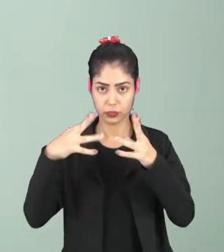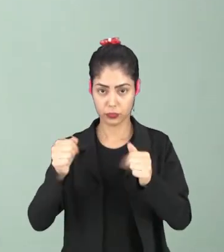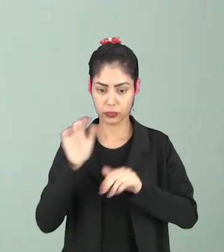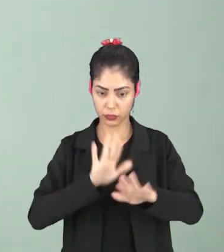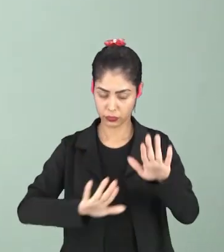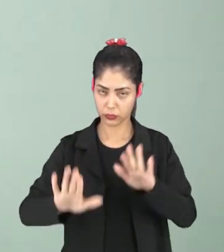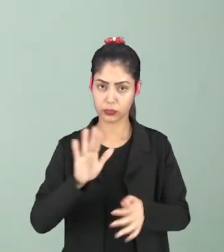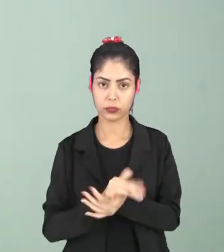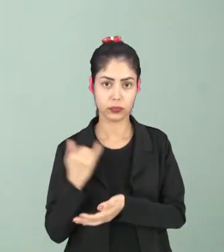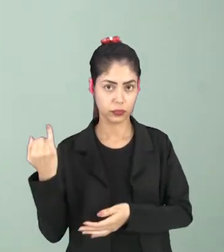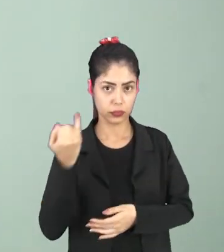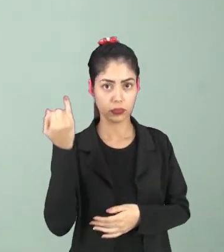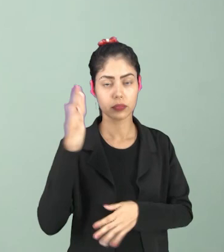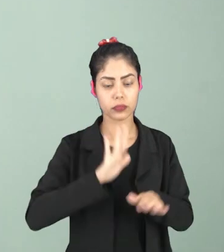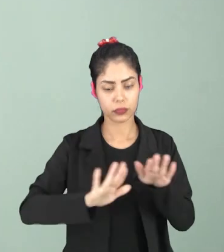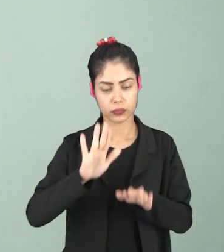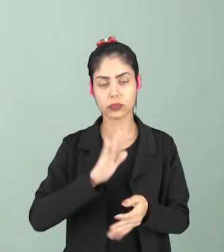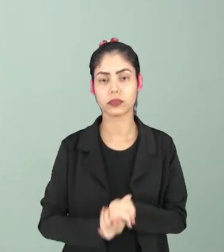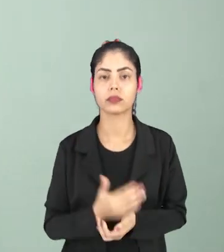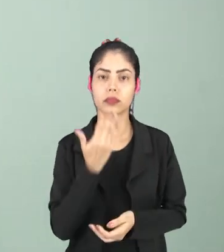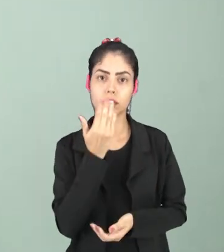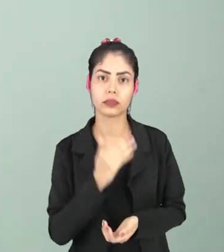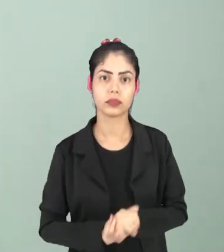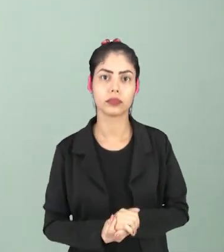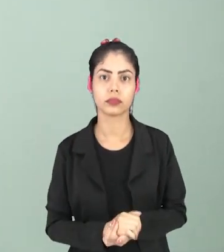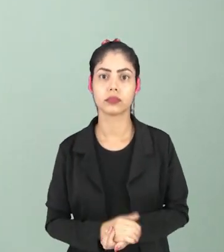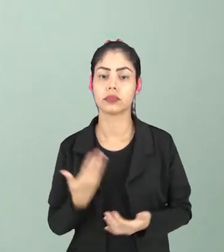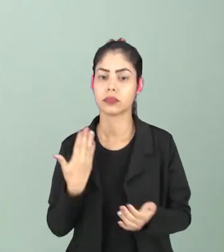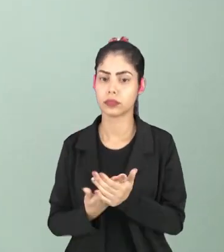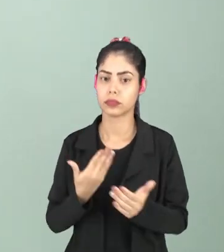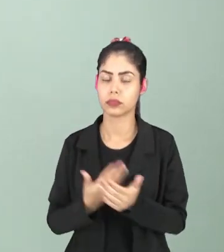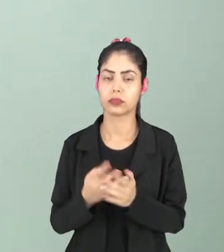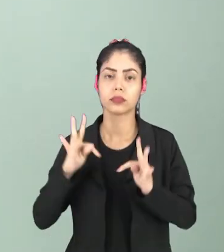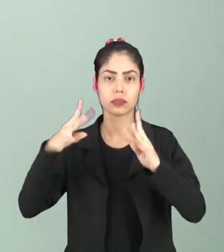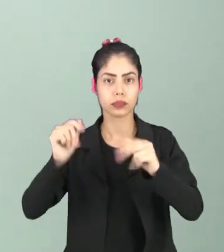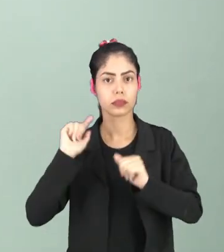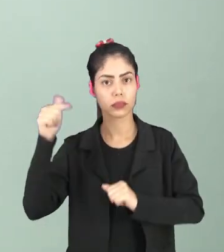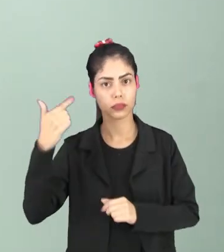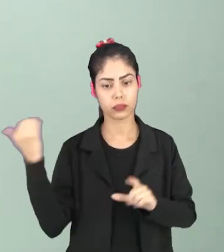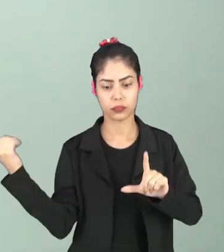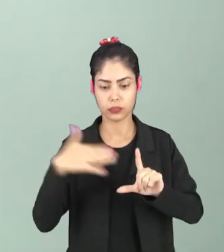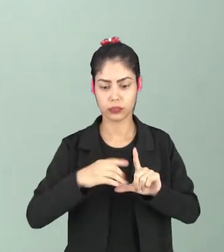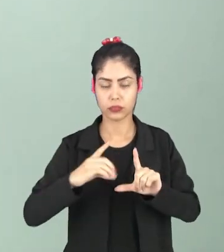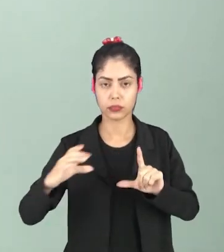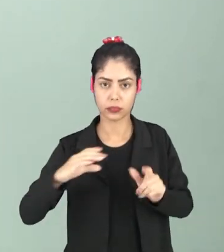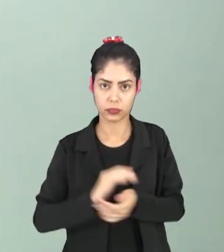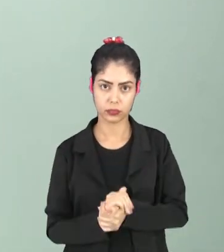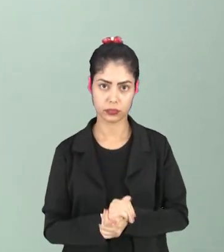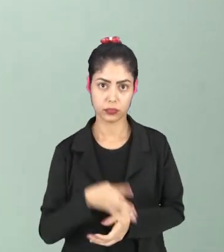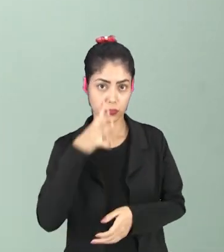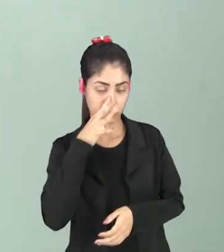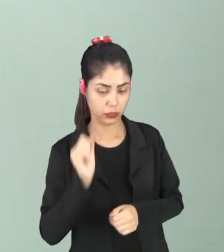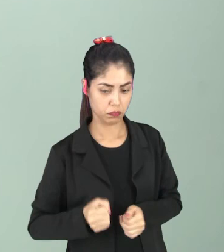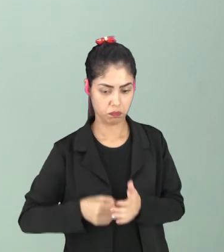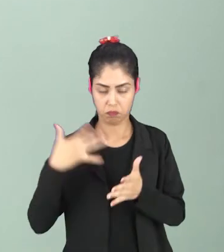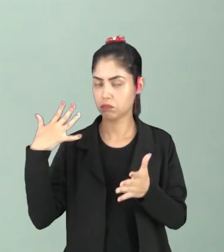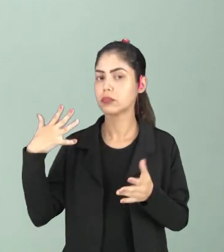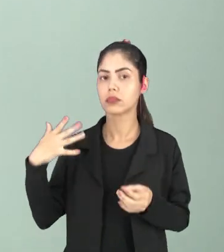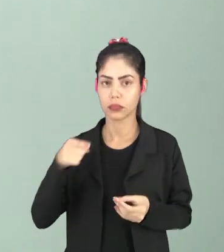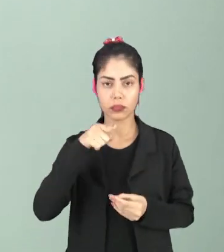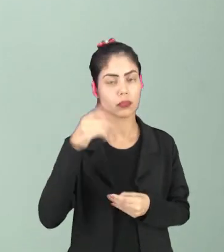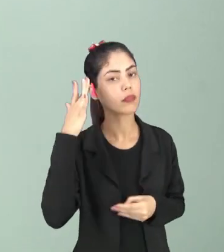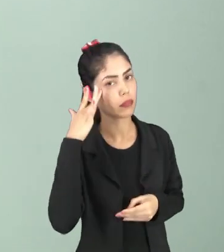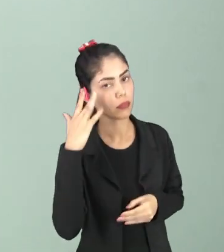a importância de você conservar um alimento, tá bom? Essa aula, como todas as outras, está lá na plataforma Eduque para você assistir quantas vezes